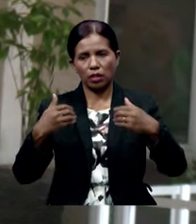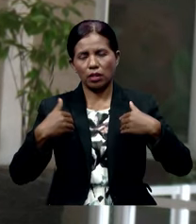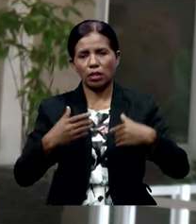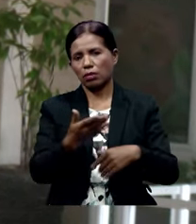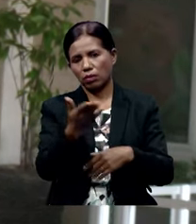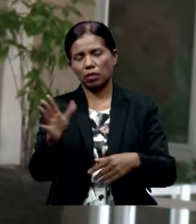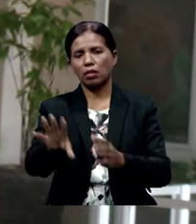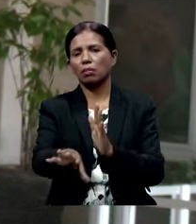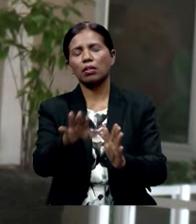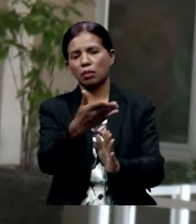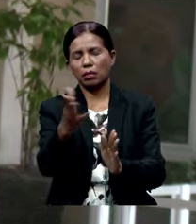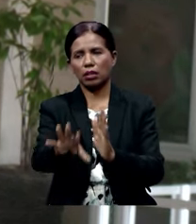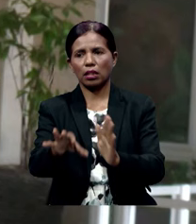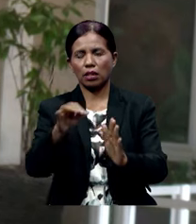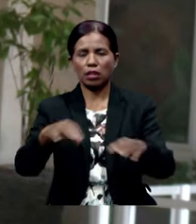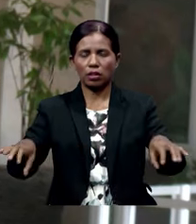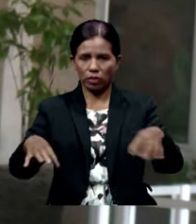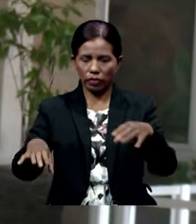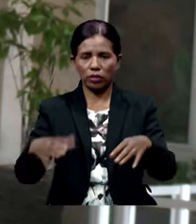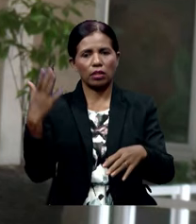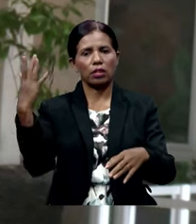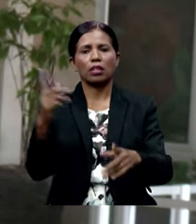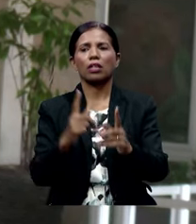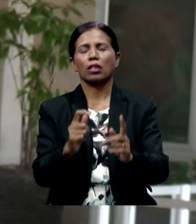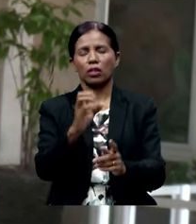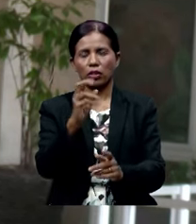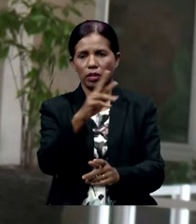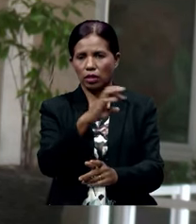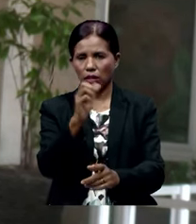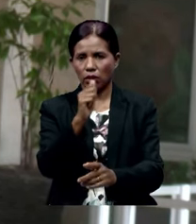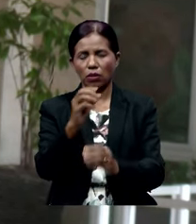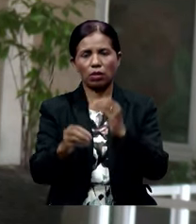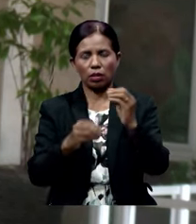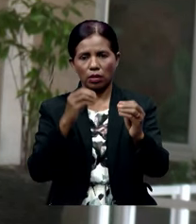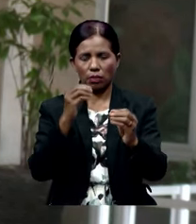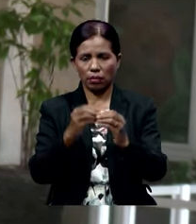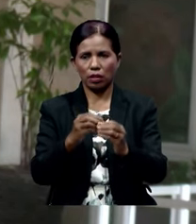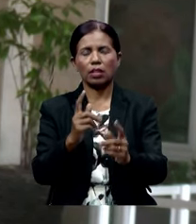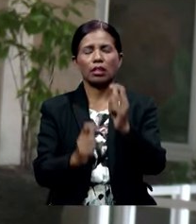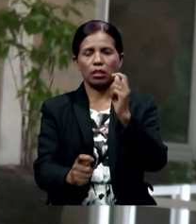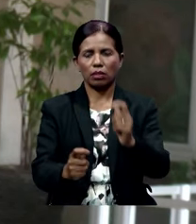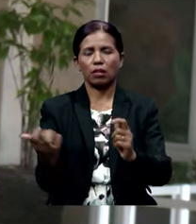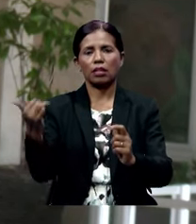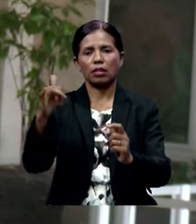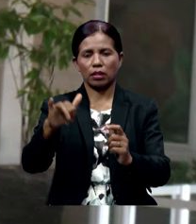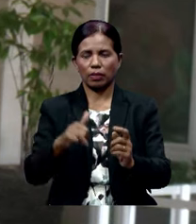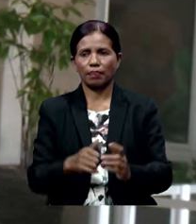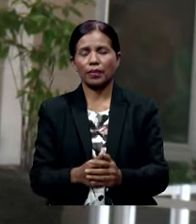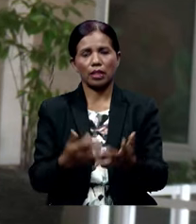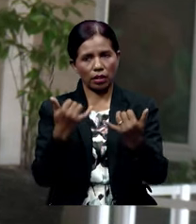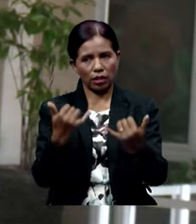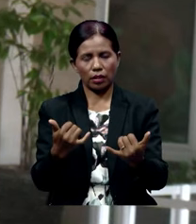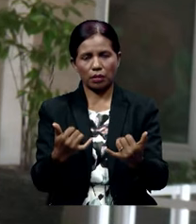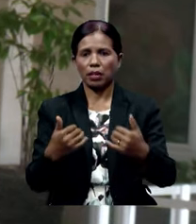ser retan comunicar imprensa e mais disse que tal cara que tipo ser retan tinha a posição com o Conselho Supremo de Estado Judicial minha e de nem aqui e de nem